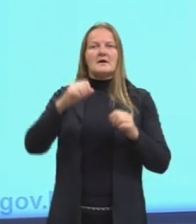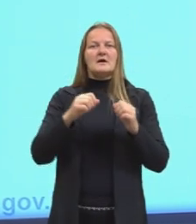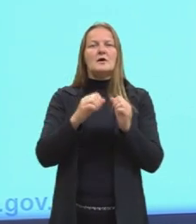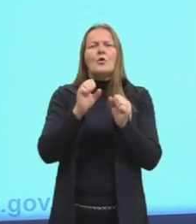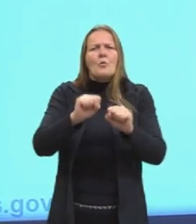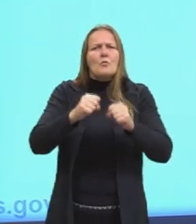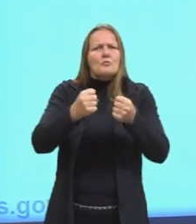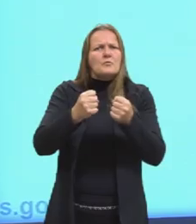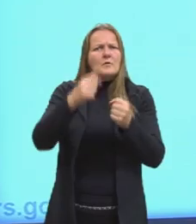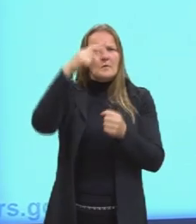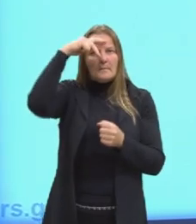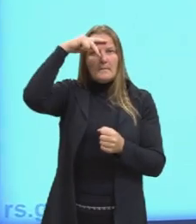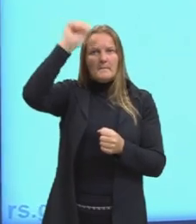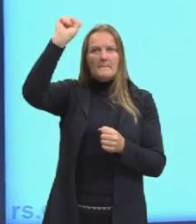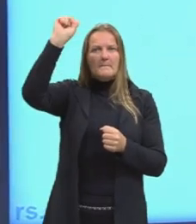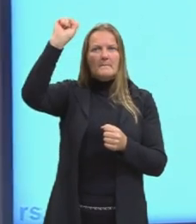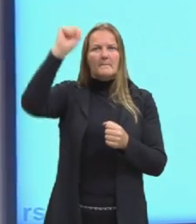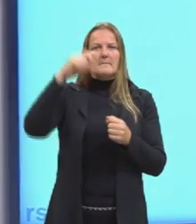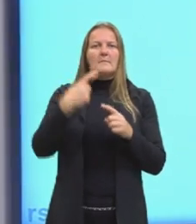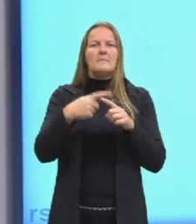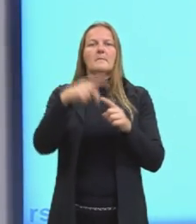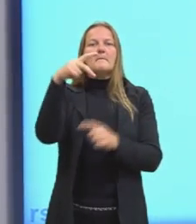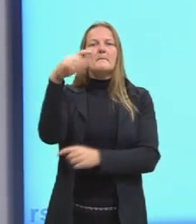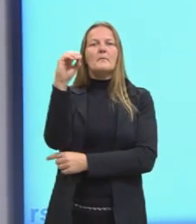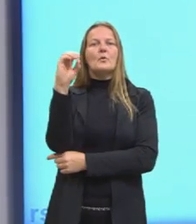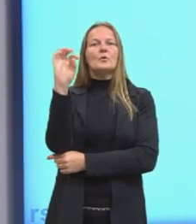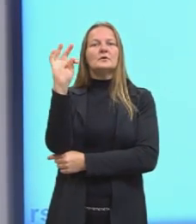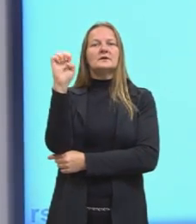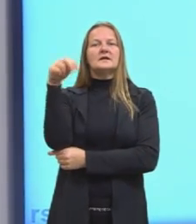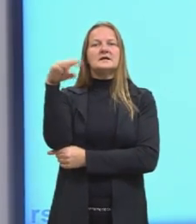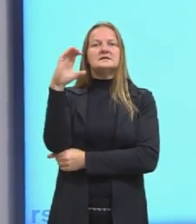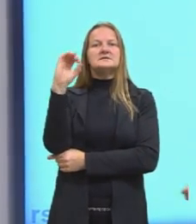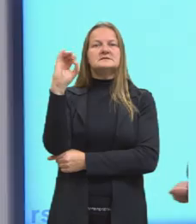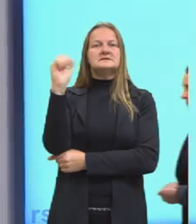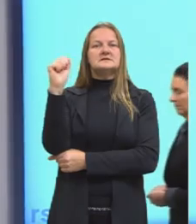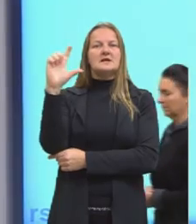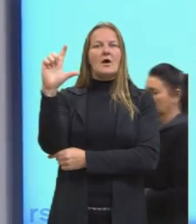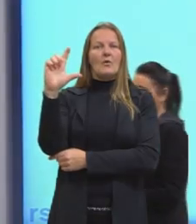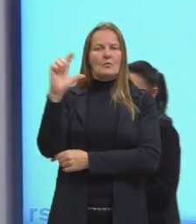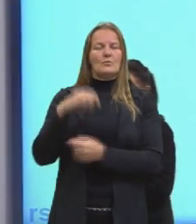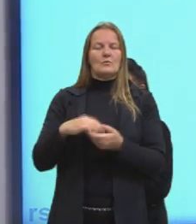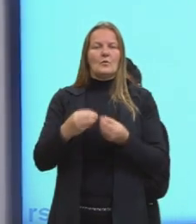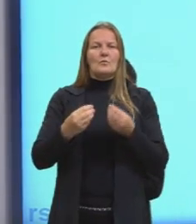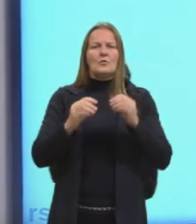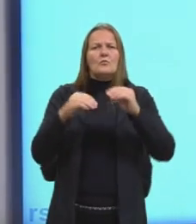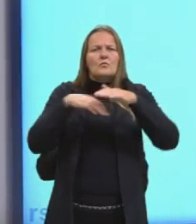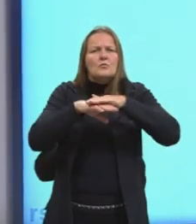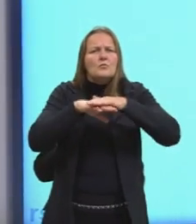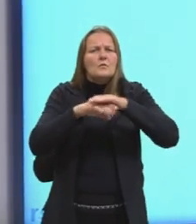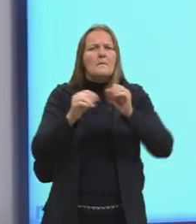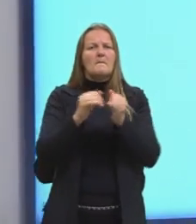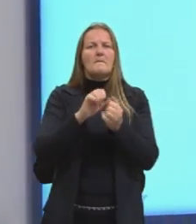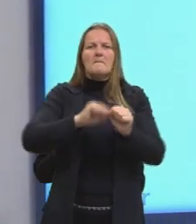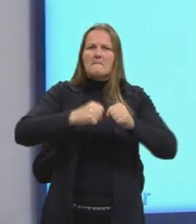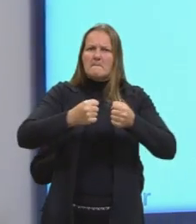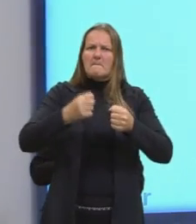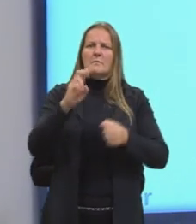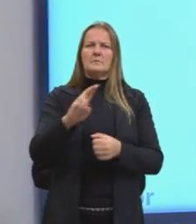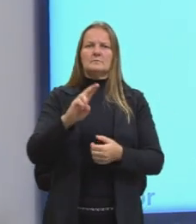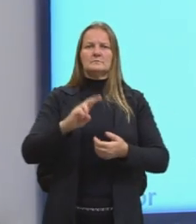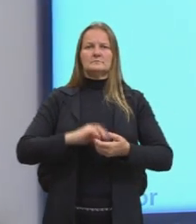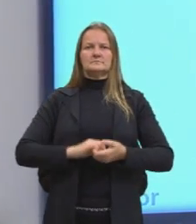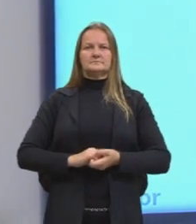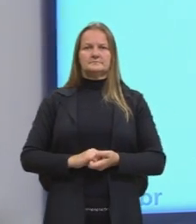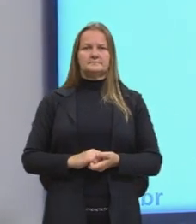objeto Pode armazenar energia devido à sua posição a energia armazenada e mantida pronta para ser usada